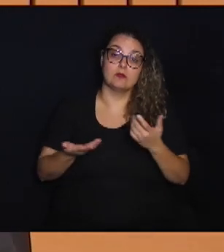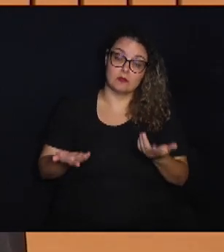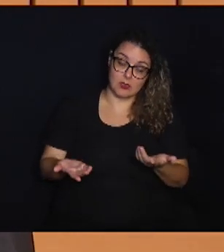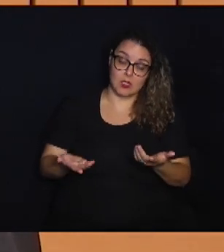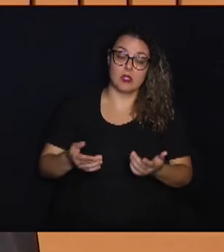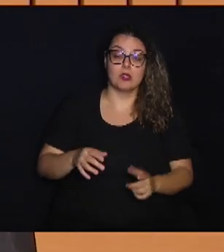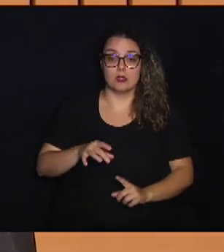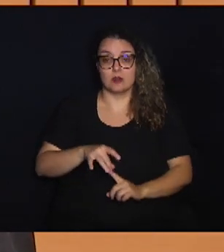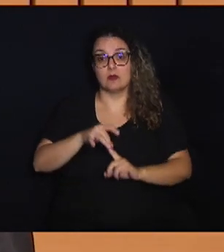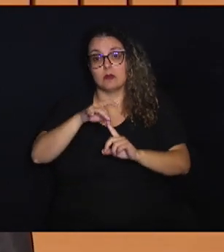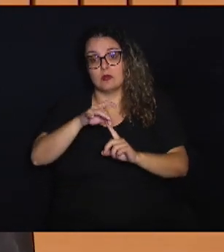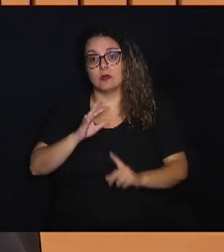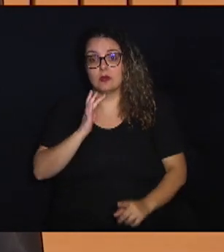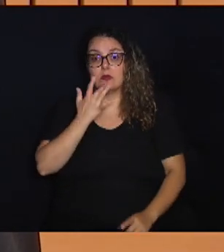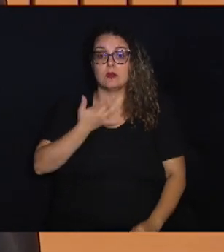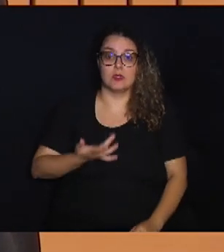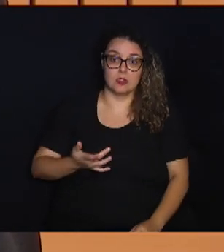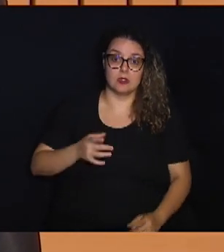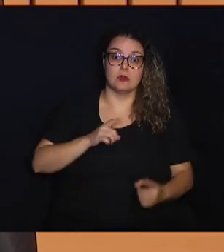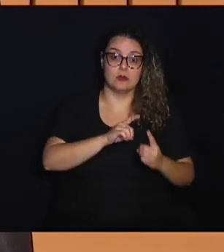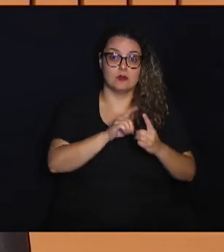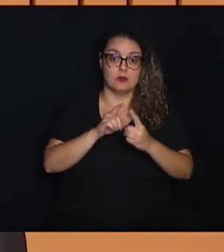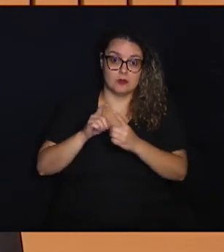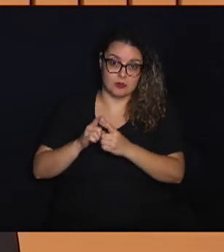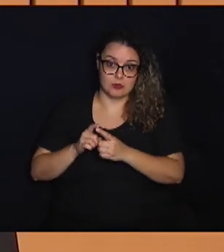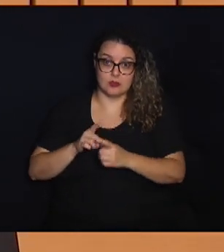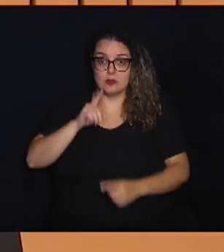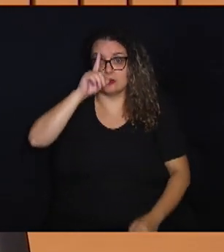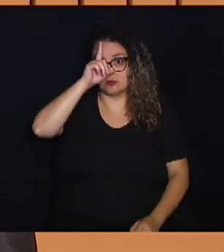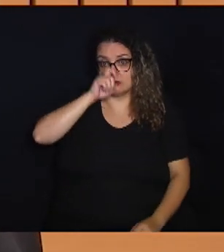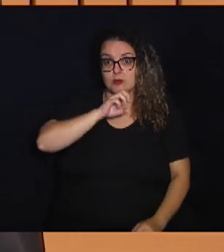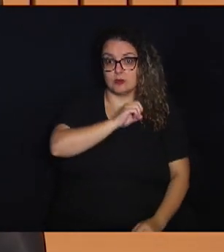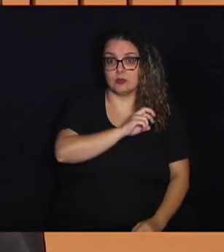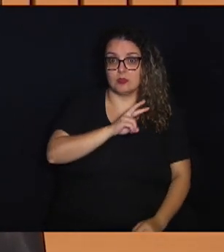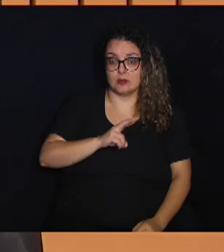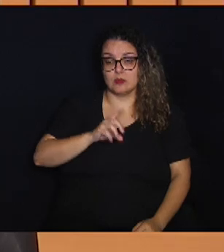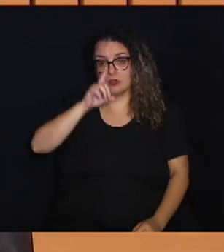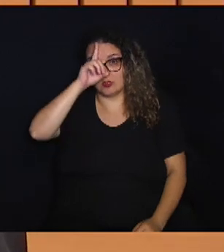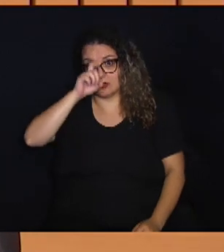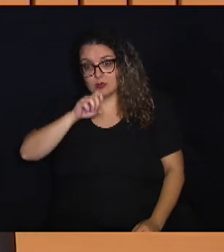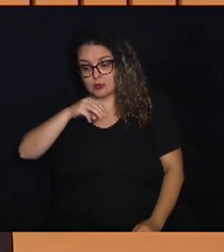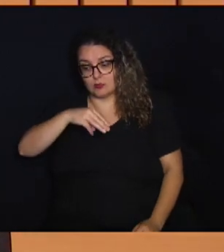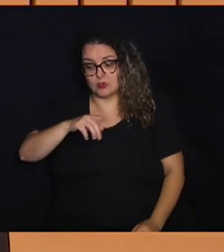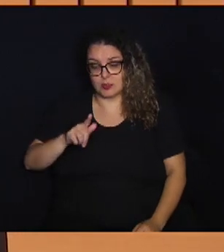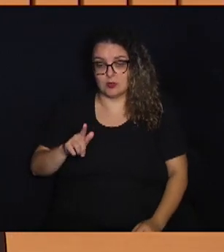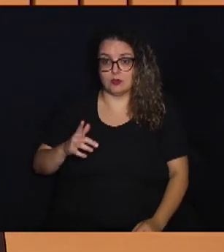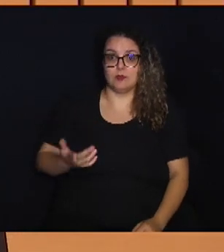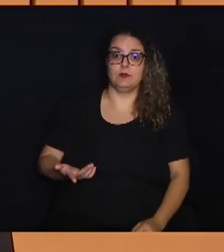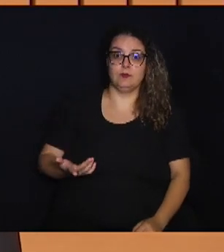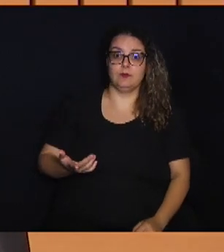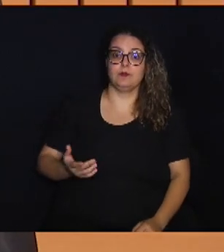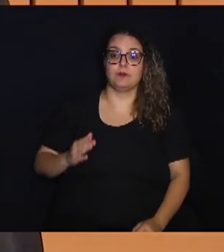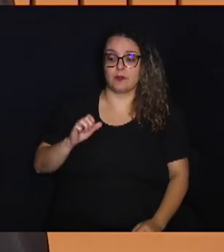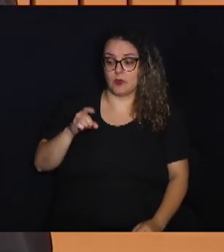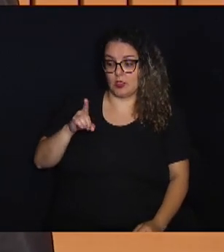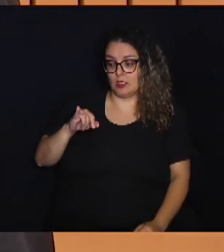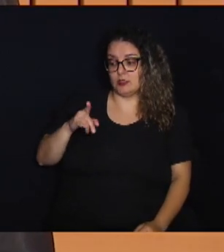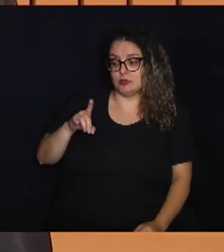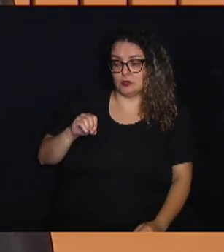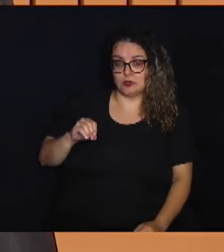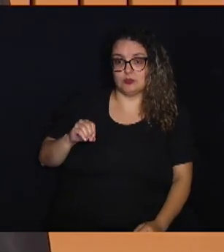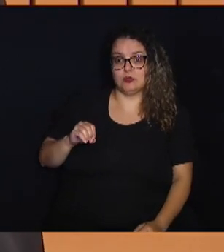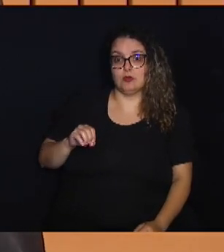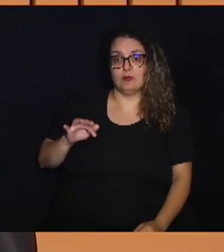essa prioridade, nós também atendemos o Hospital Ouro Verde, o Hospital Marugatti, o Cândido Ferreira, que trabalha com a